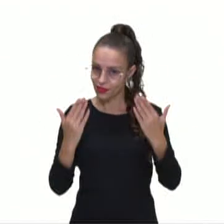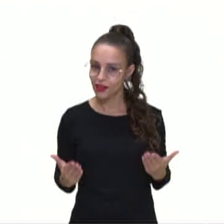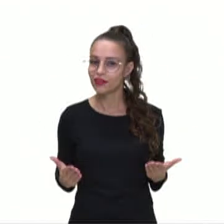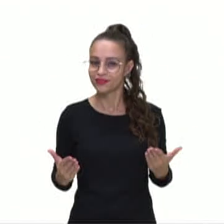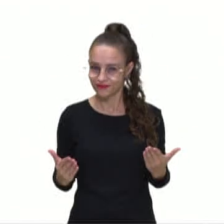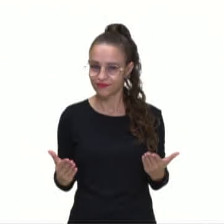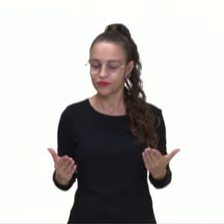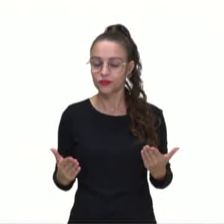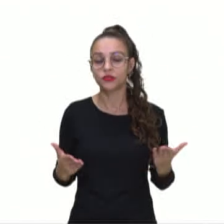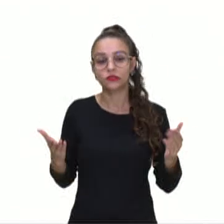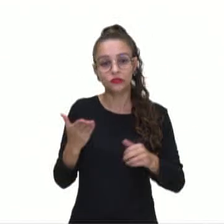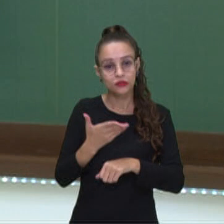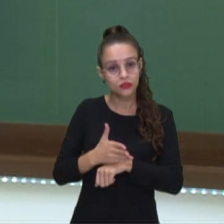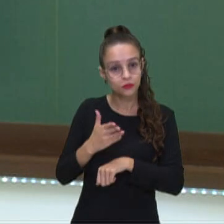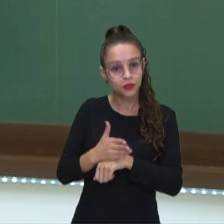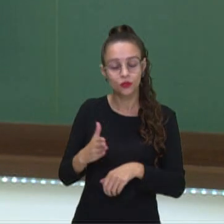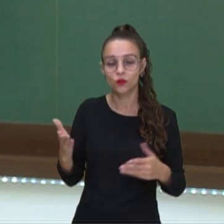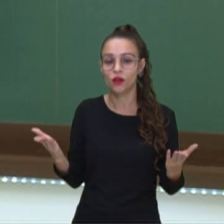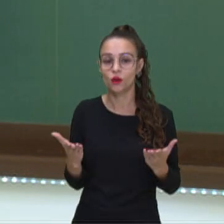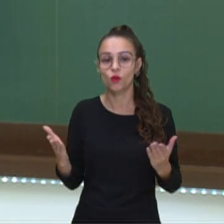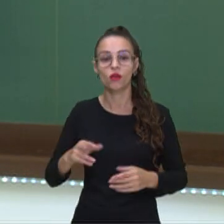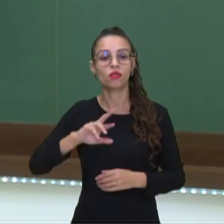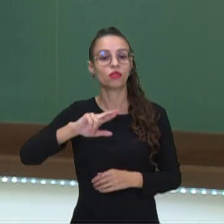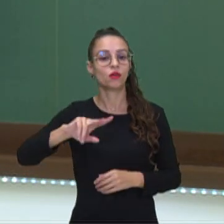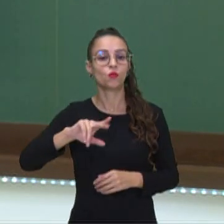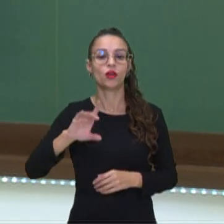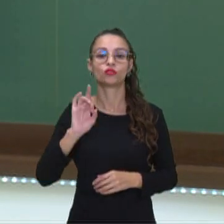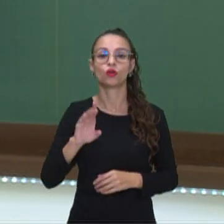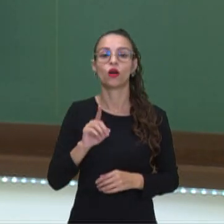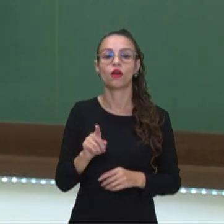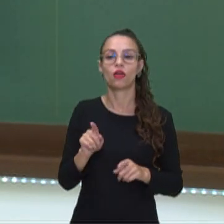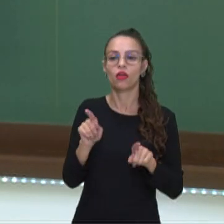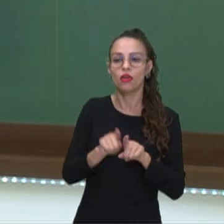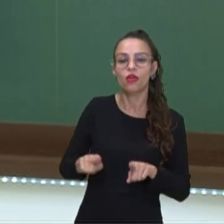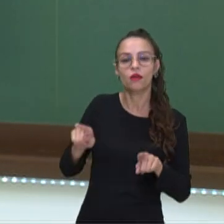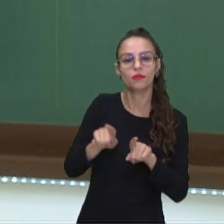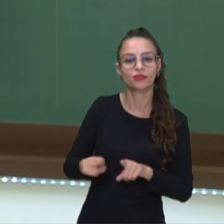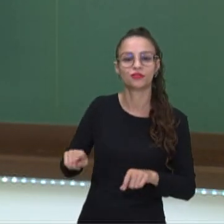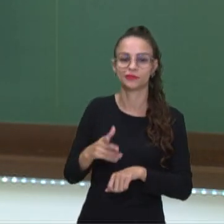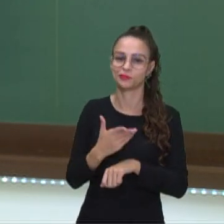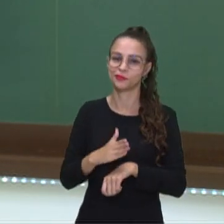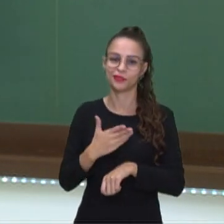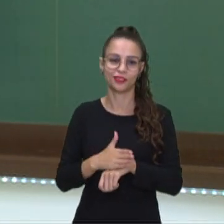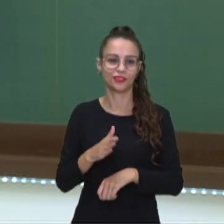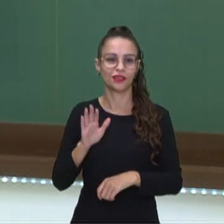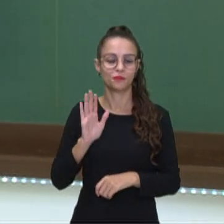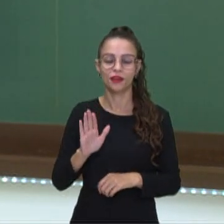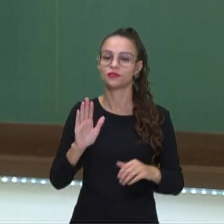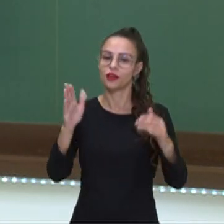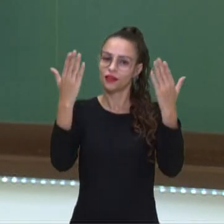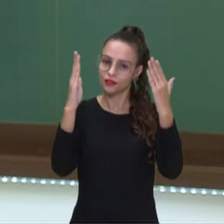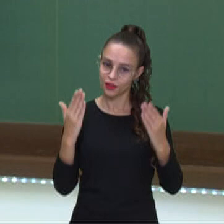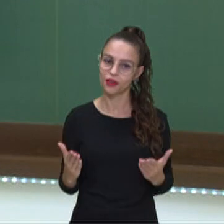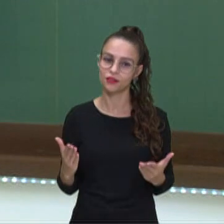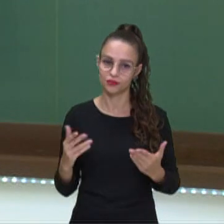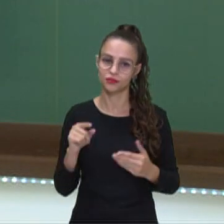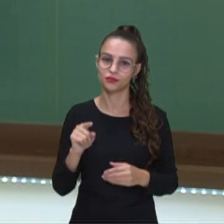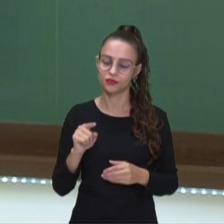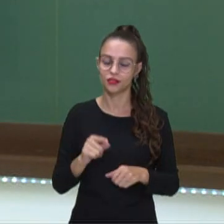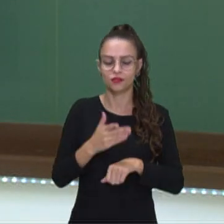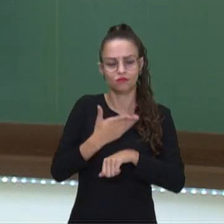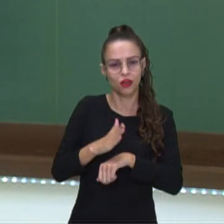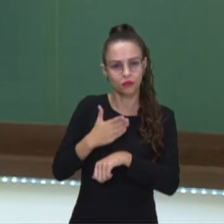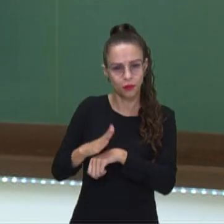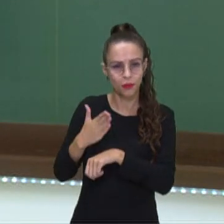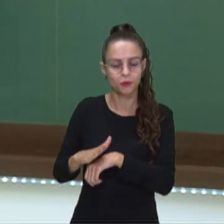o treinamento agora não é só uma repetição prática, mas sim uma análise dessa repetição